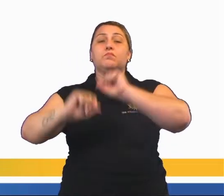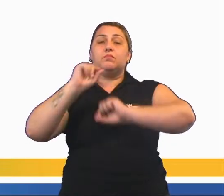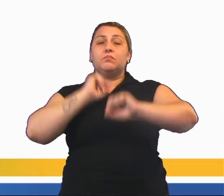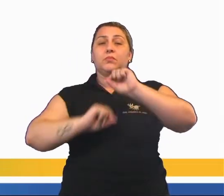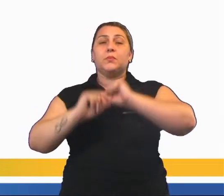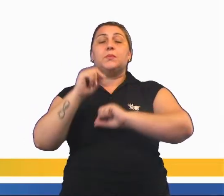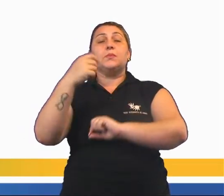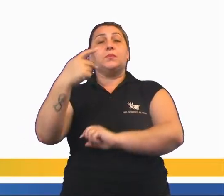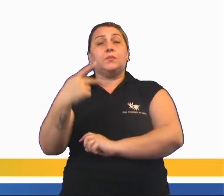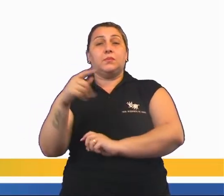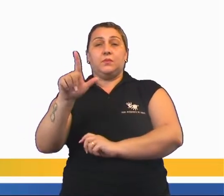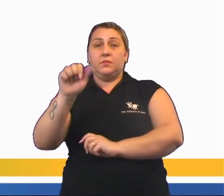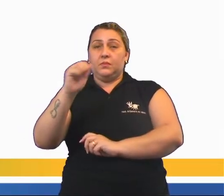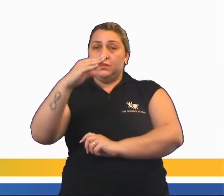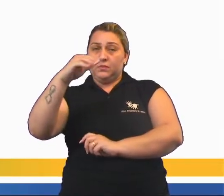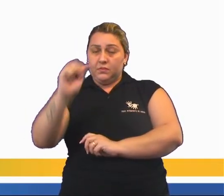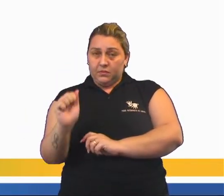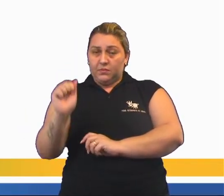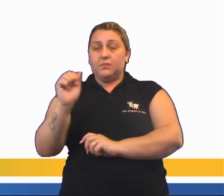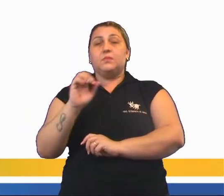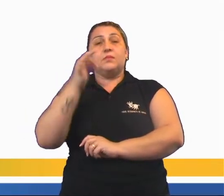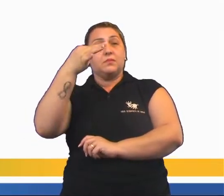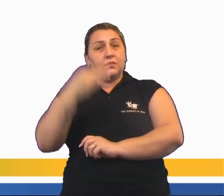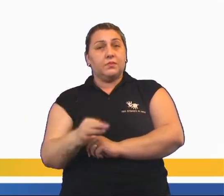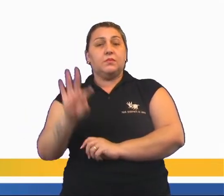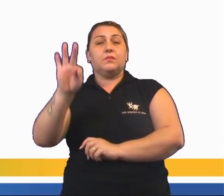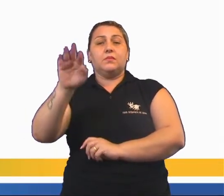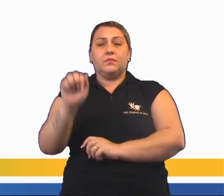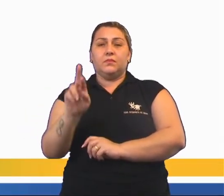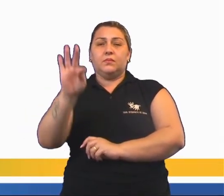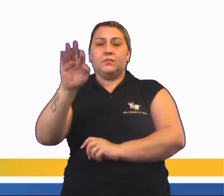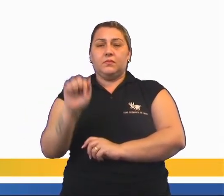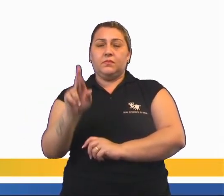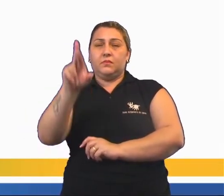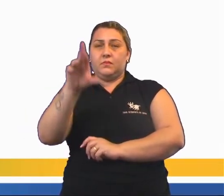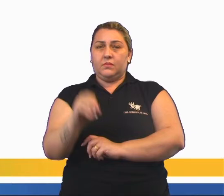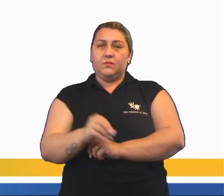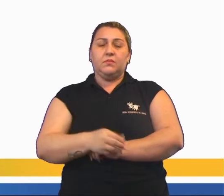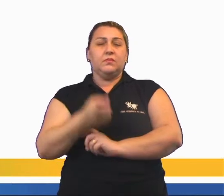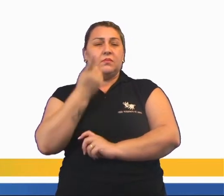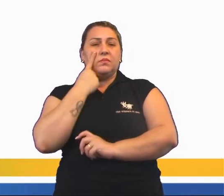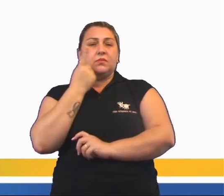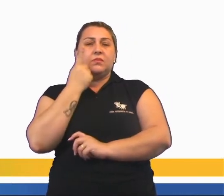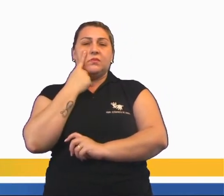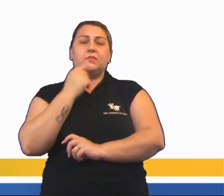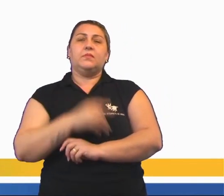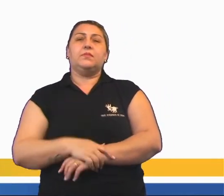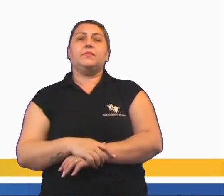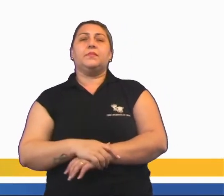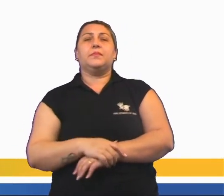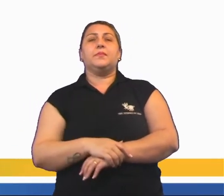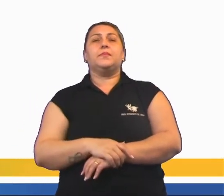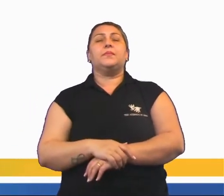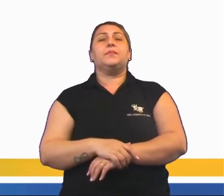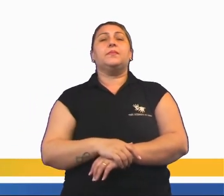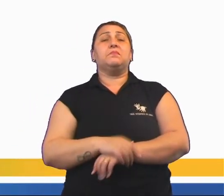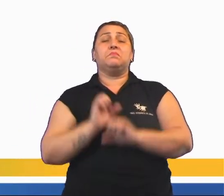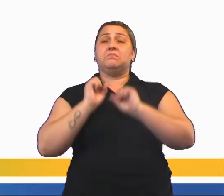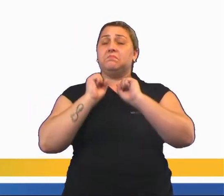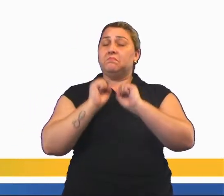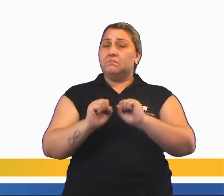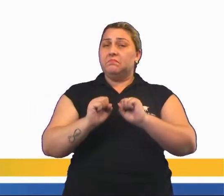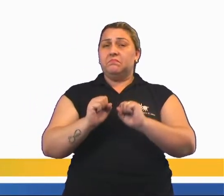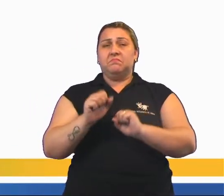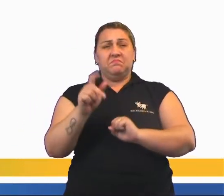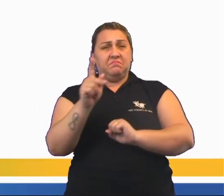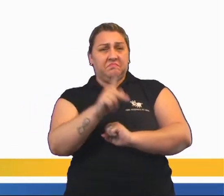de placa bacteriana, certo? E do tártaro. Olhando, né, essa representação, você pode dizer